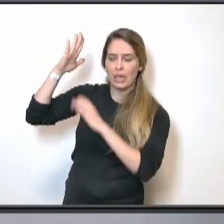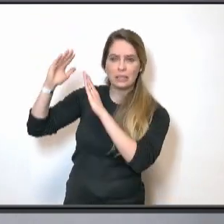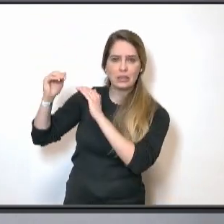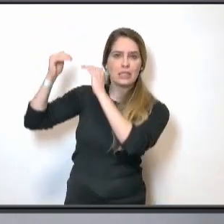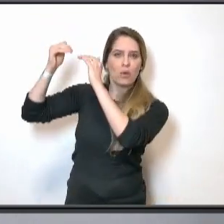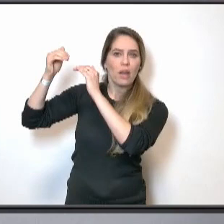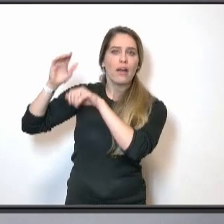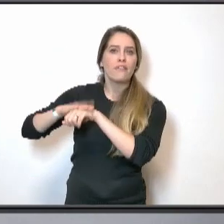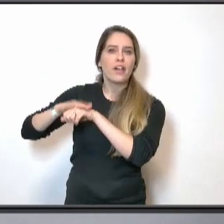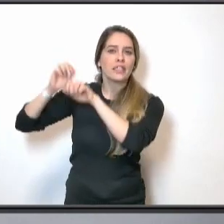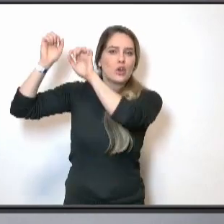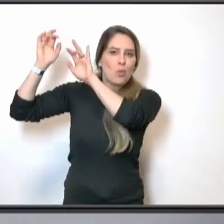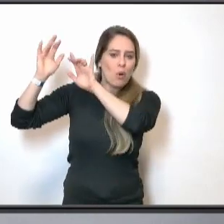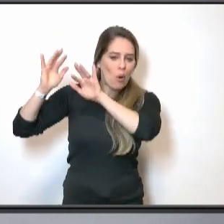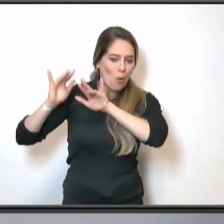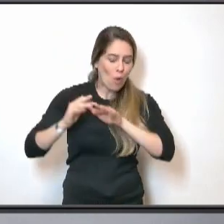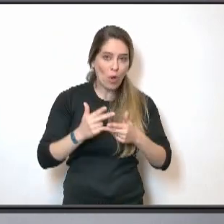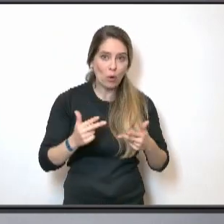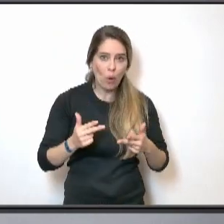derramasse sobre nós algo extraordinário assim?